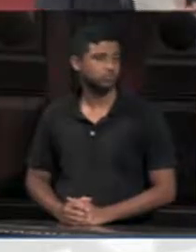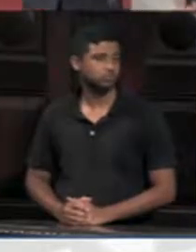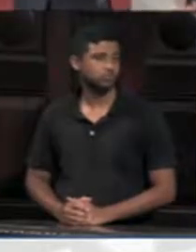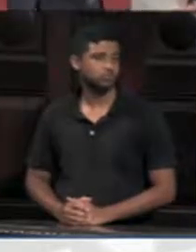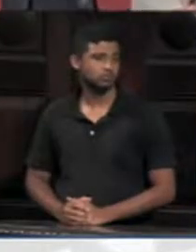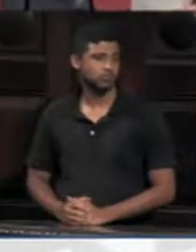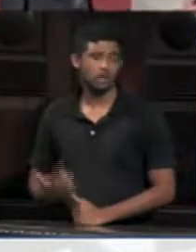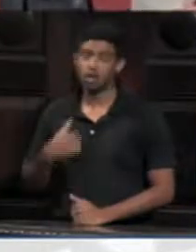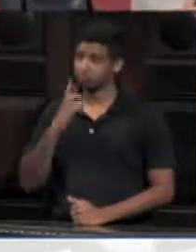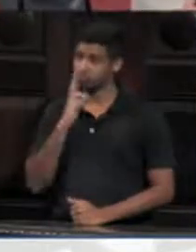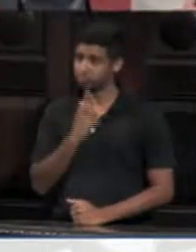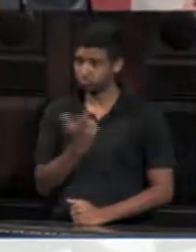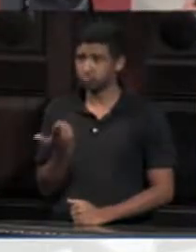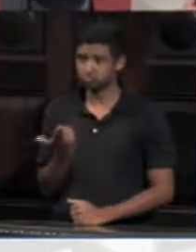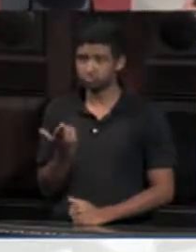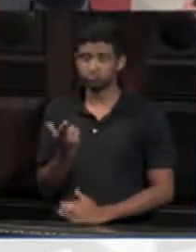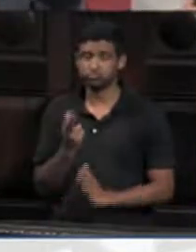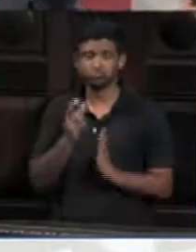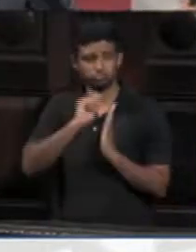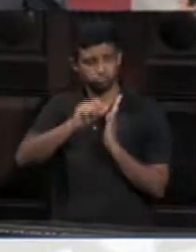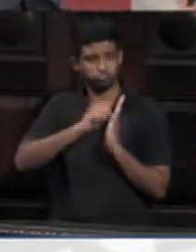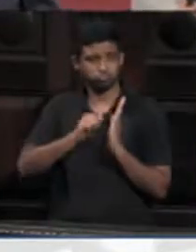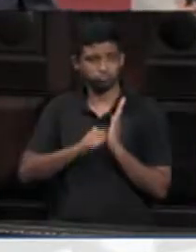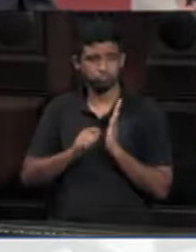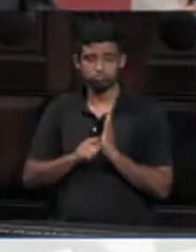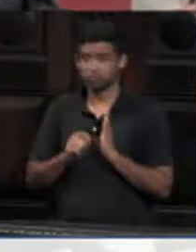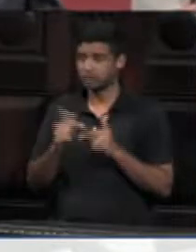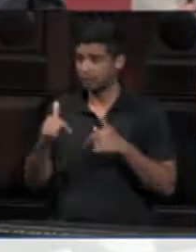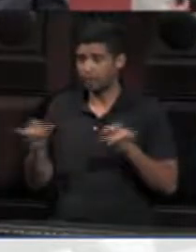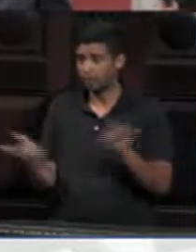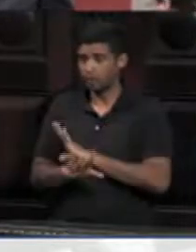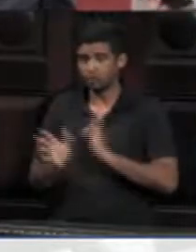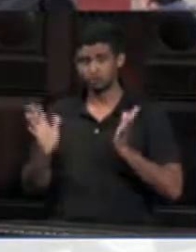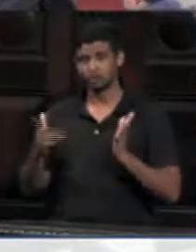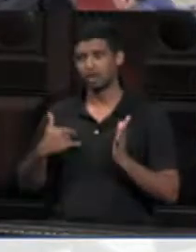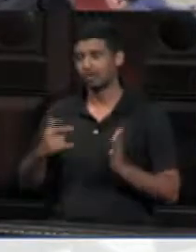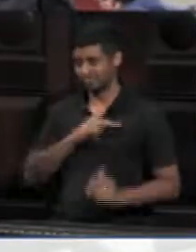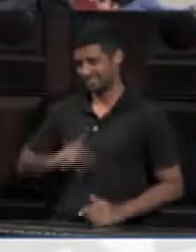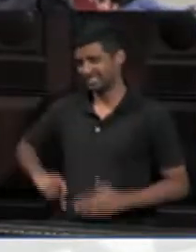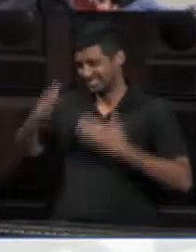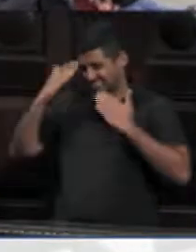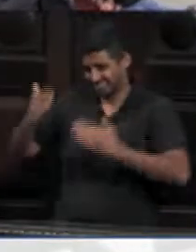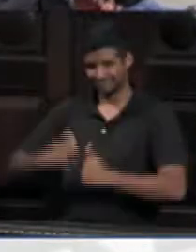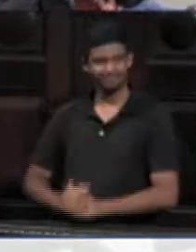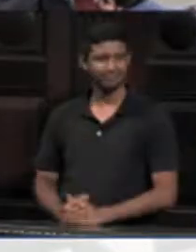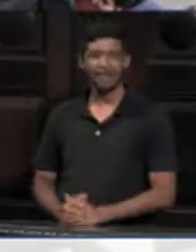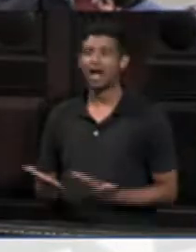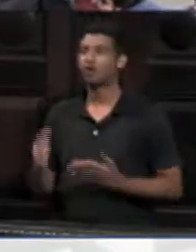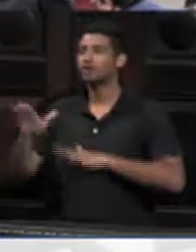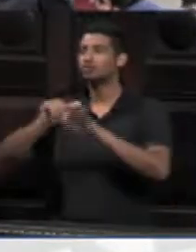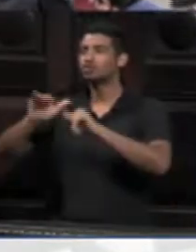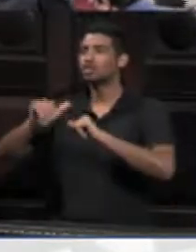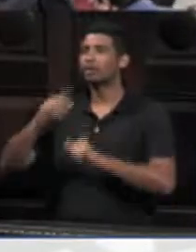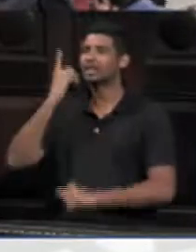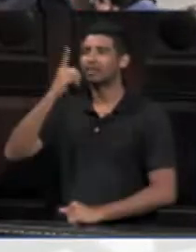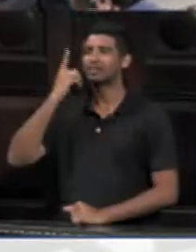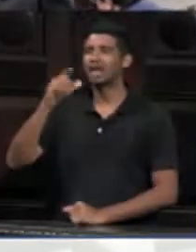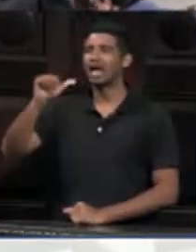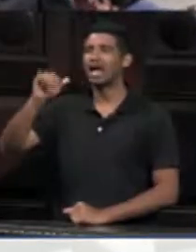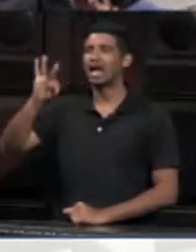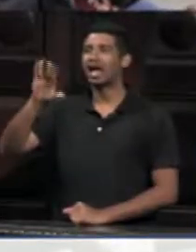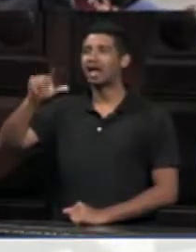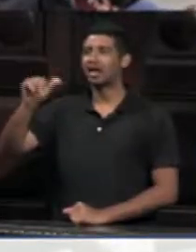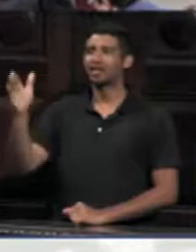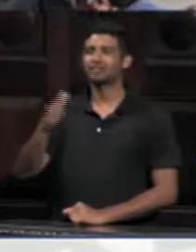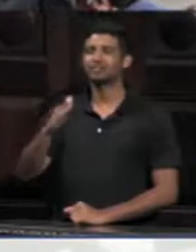relator e entregou. Tranquilo. O trabalho já está pronto. A presidência agradece. A presidência fará a chamada. Deputado Átila Nunes,